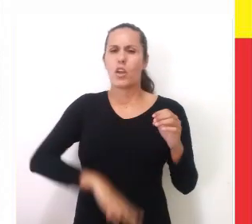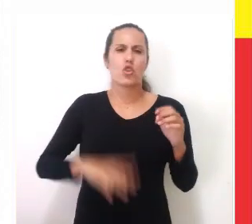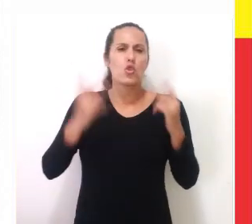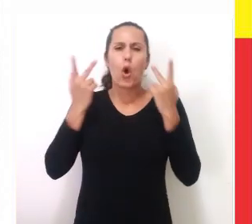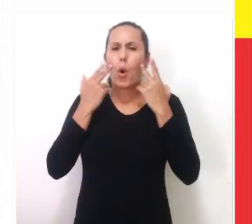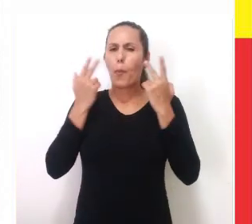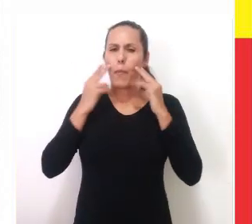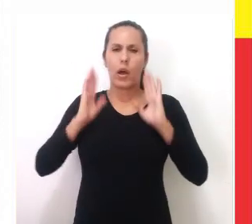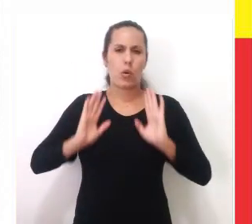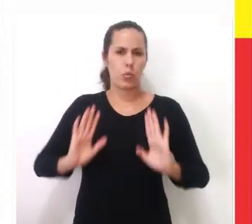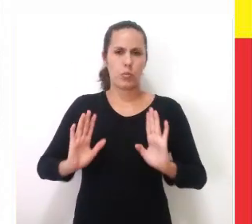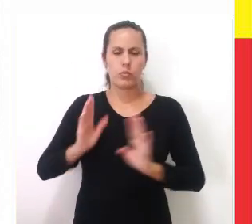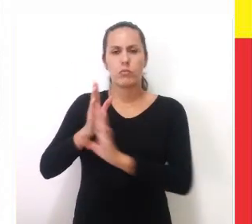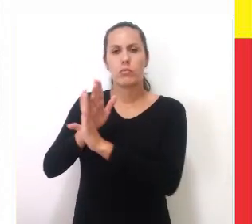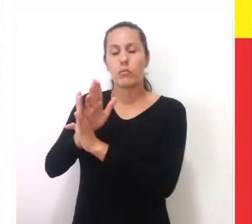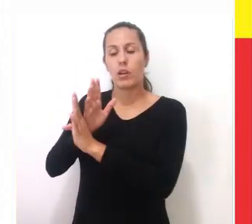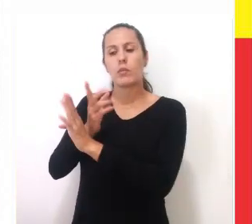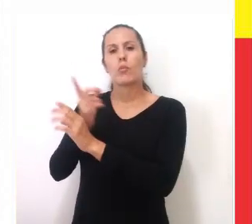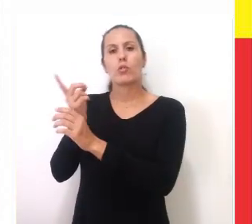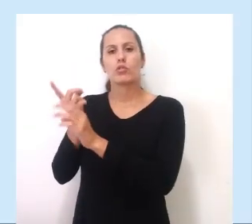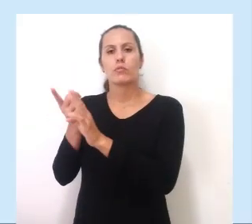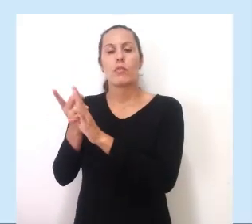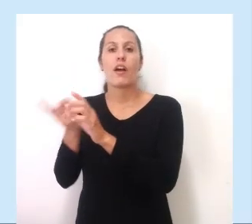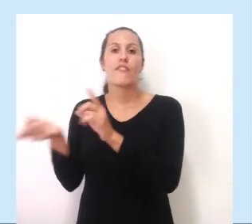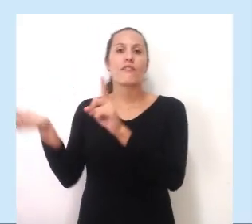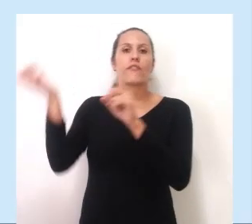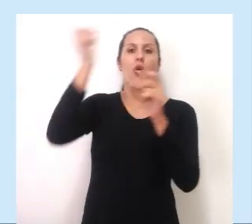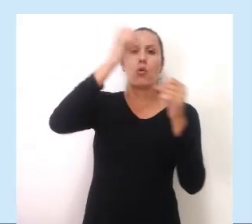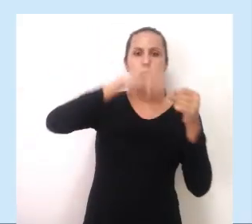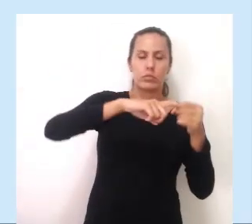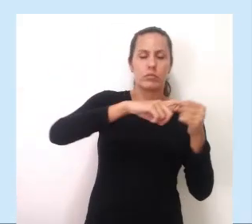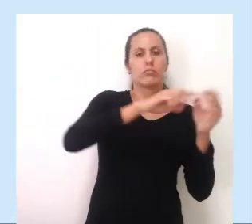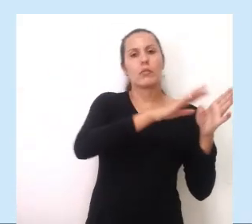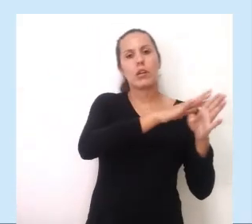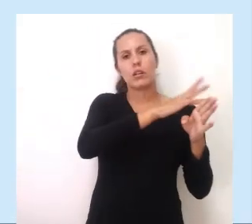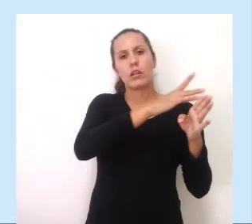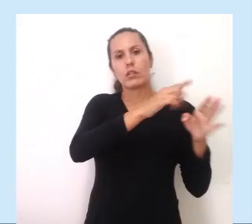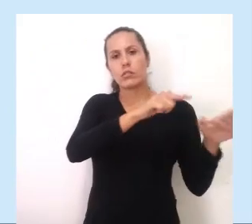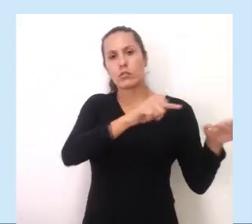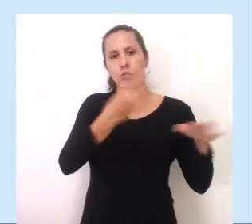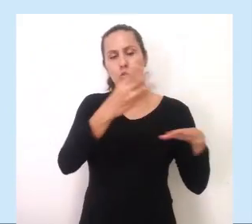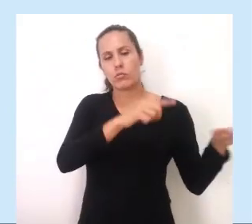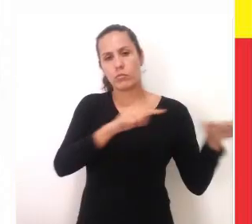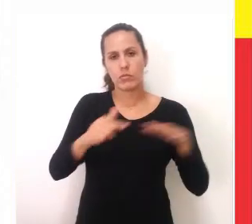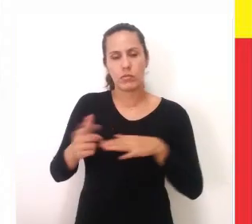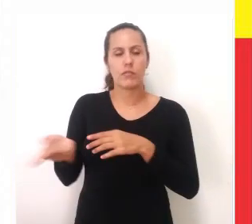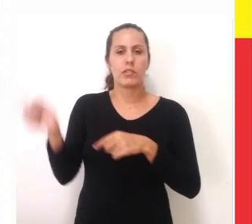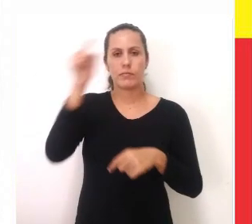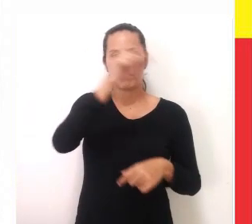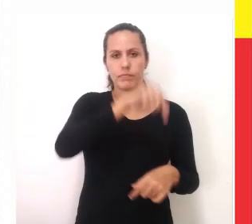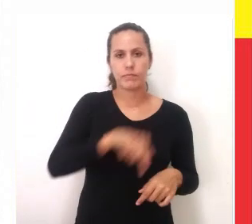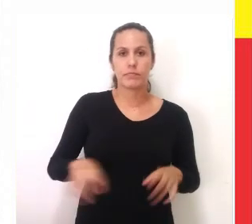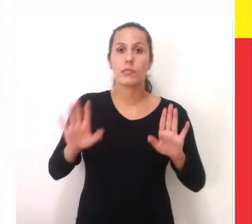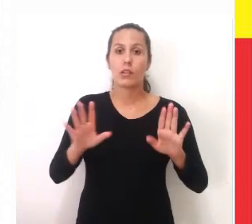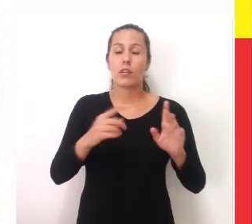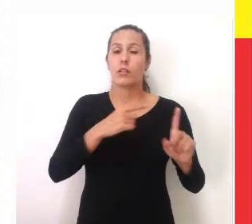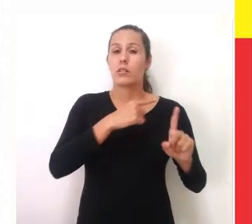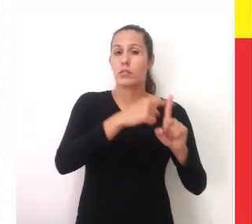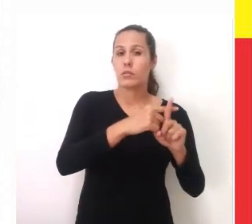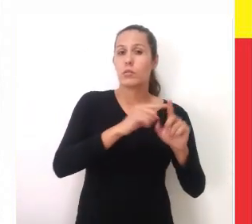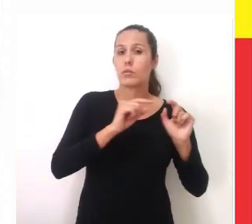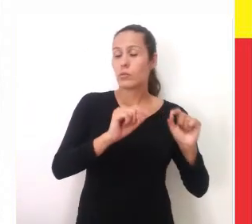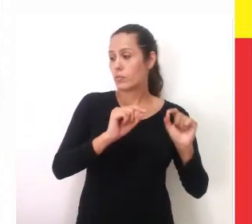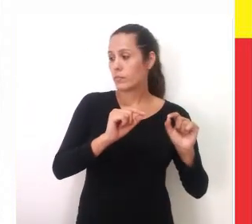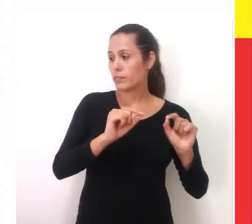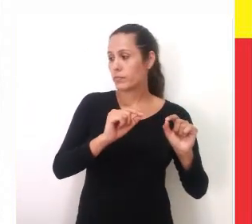menstrua, ok? Normalmente. Quais são as desvantagens? Olha a imagem. Fácil